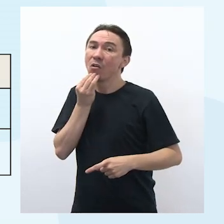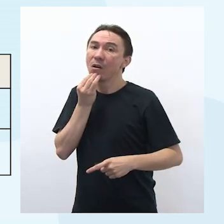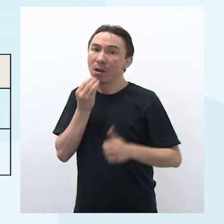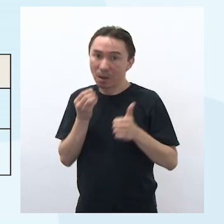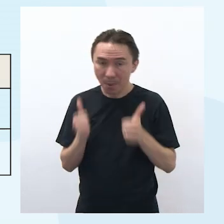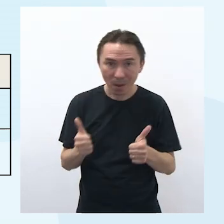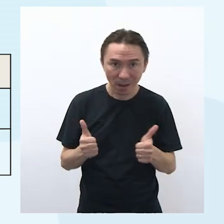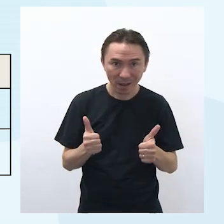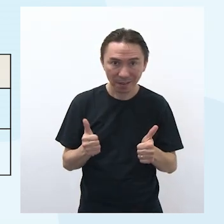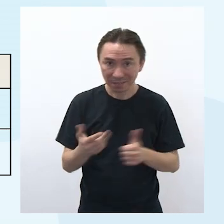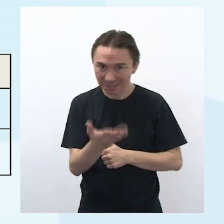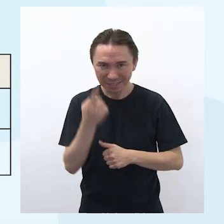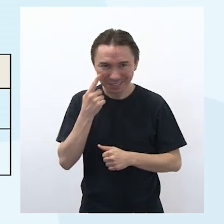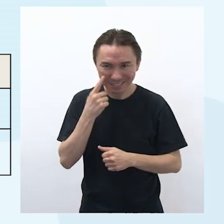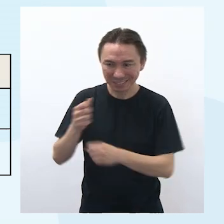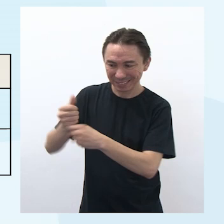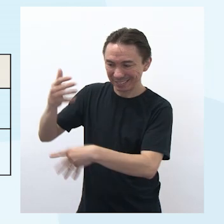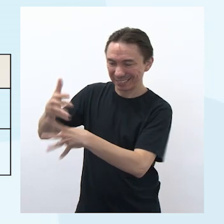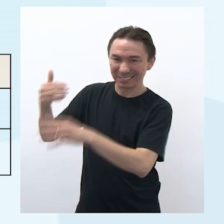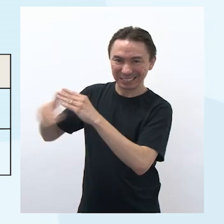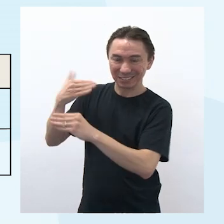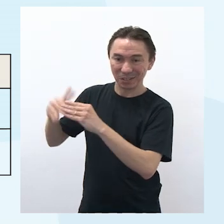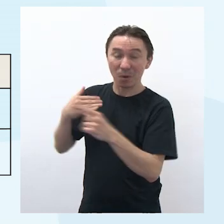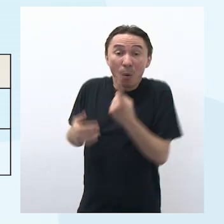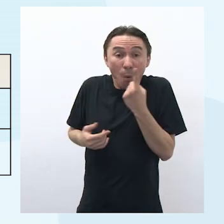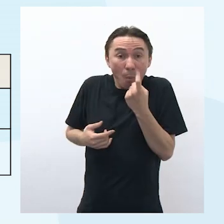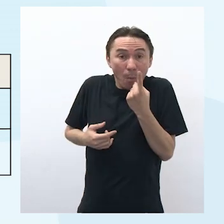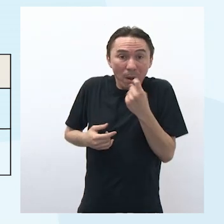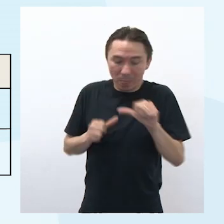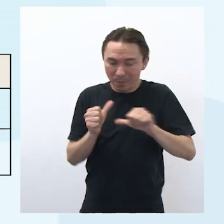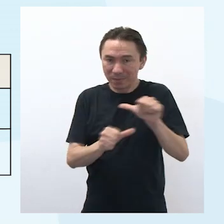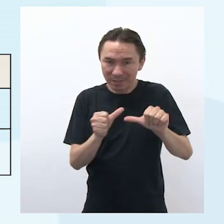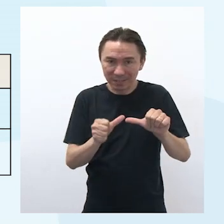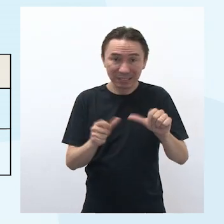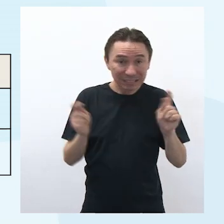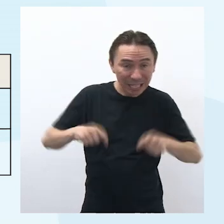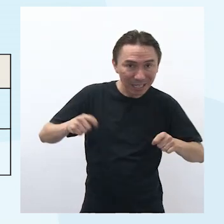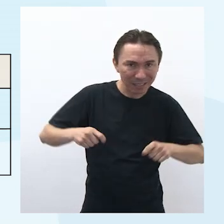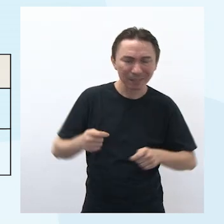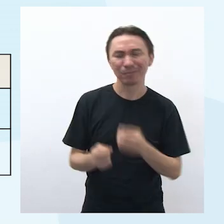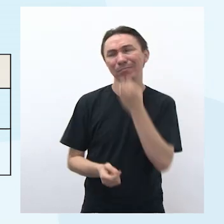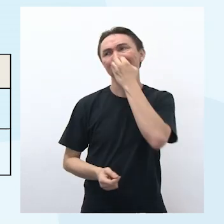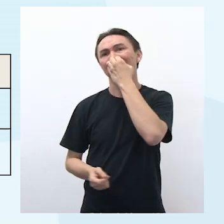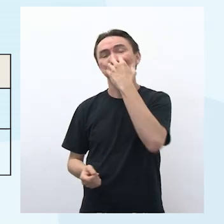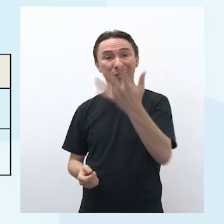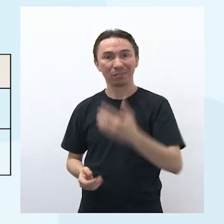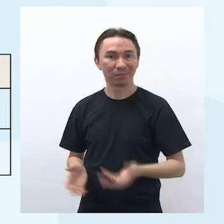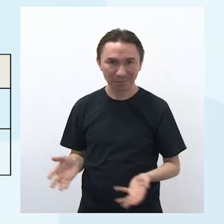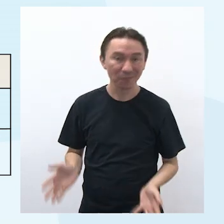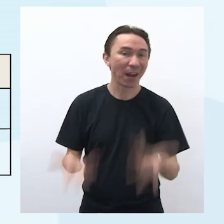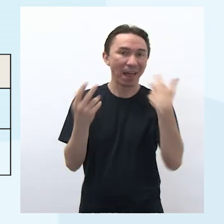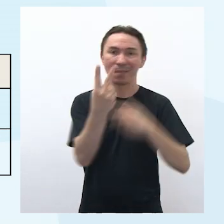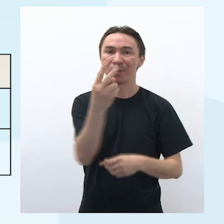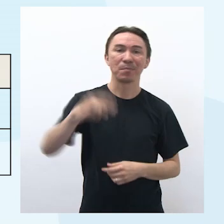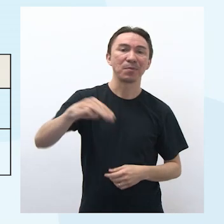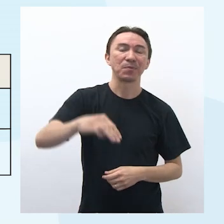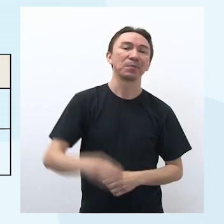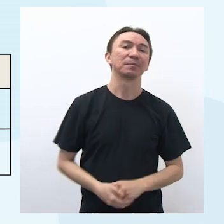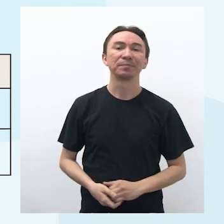trouxe. Se vocês conseguirem interagir com pelo menos uma transformação, já fica muito bacana. Vamos lá? 2 minutos.